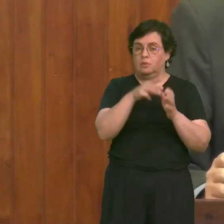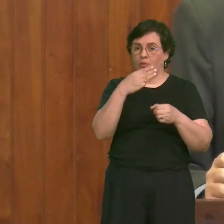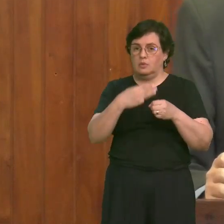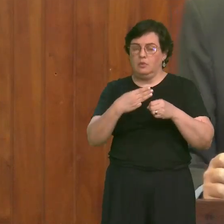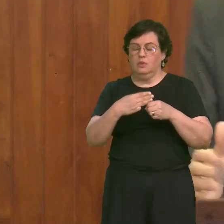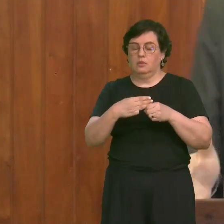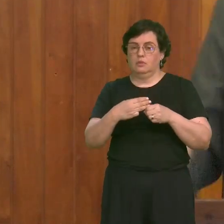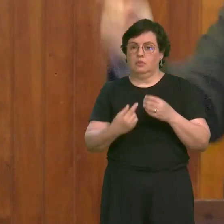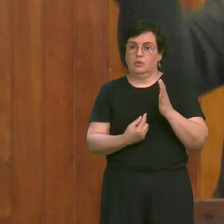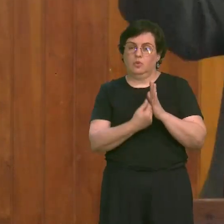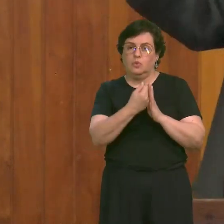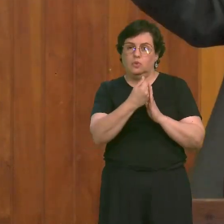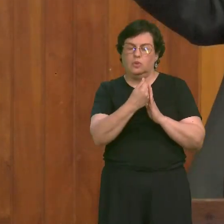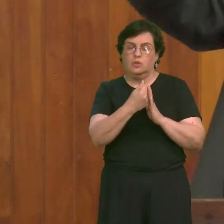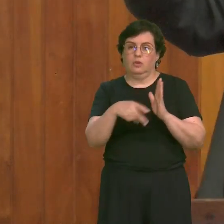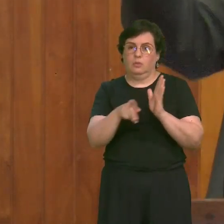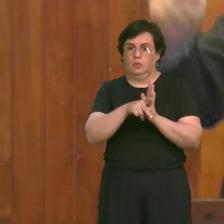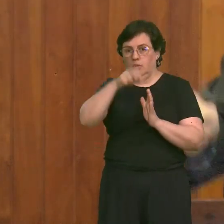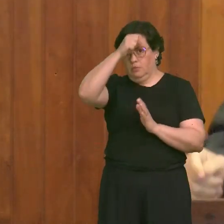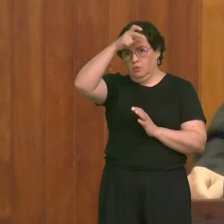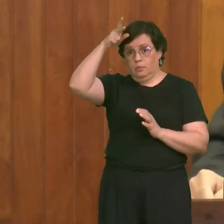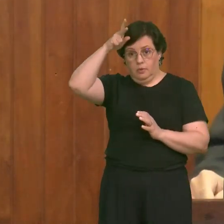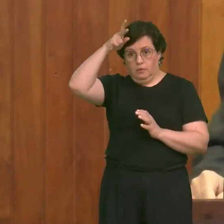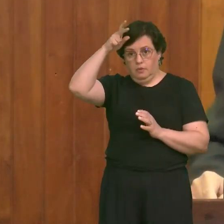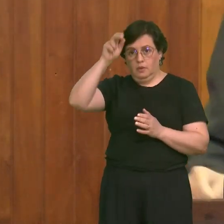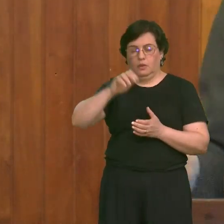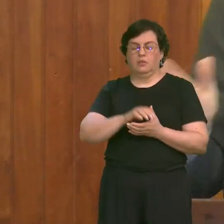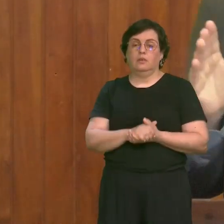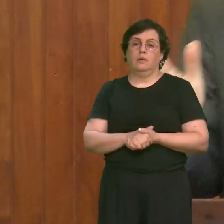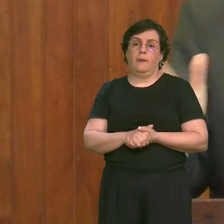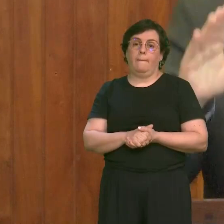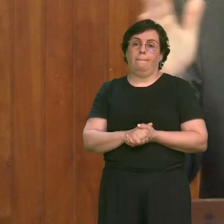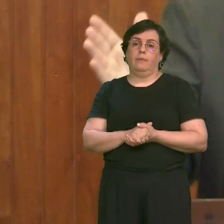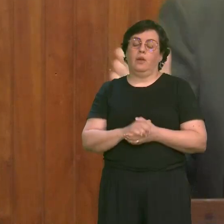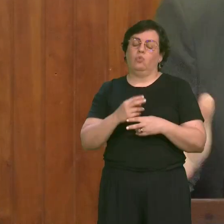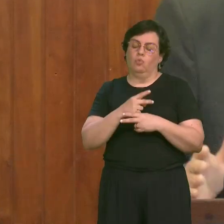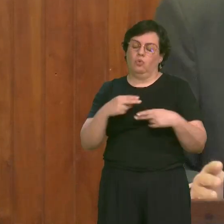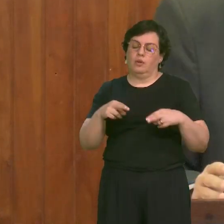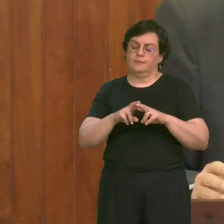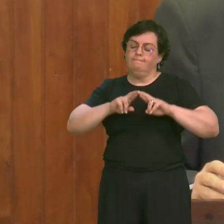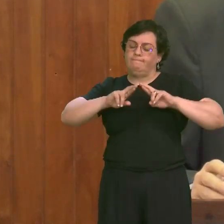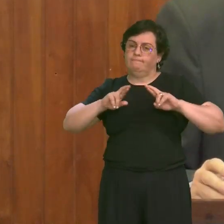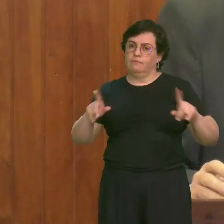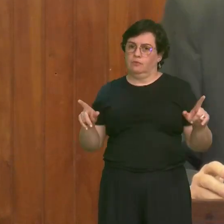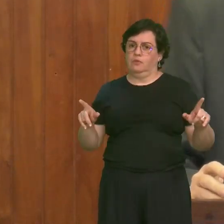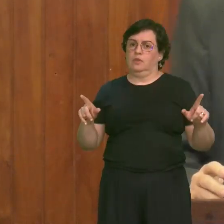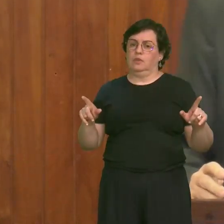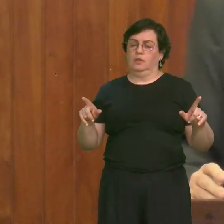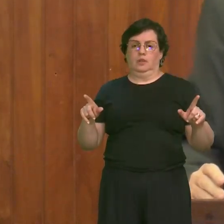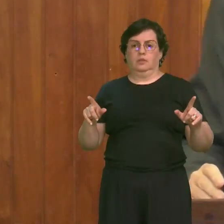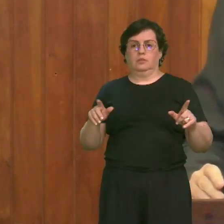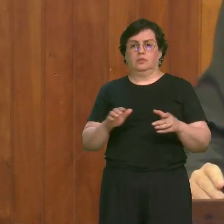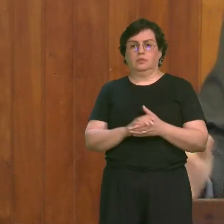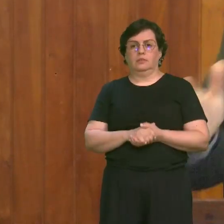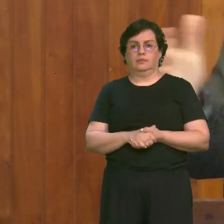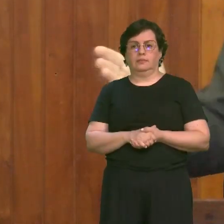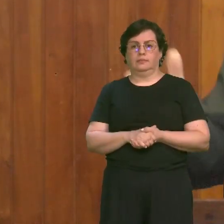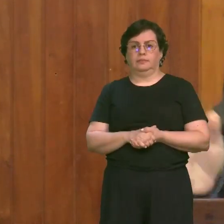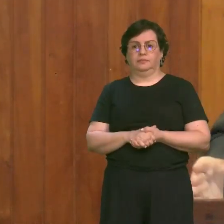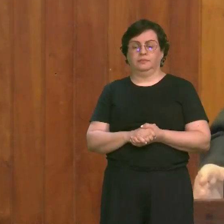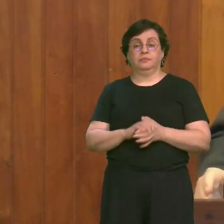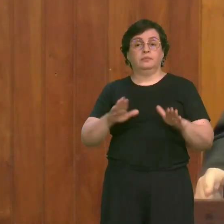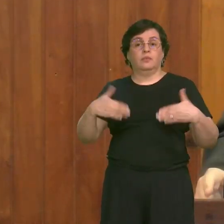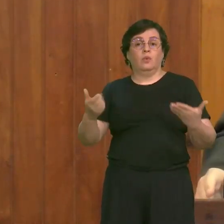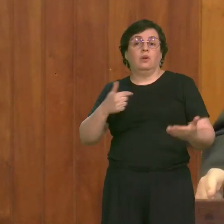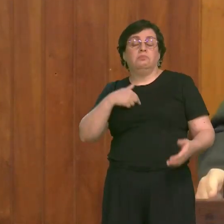município e do Prefeito o orçamento do prefeito são coisas muito diferentes e quando